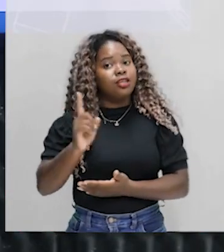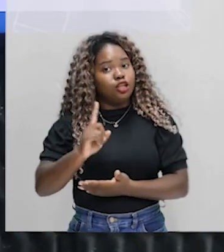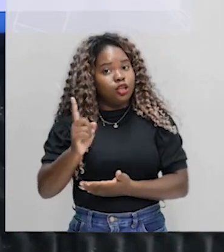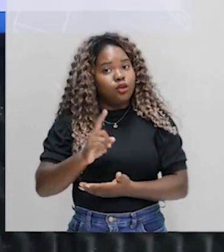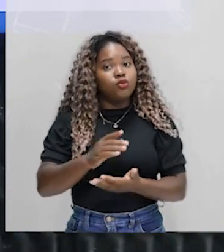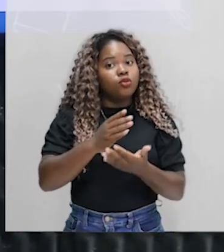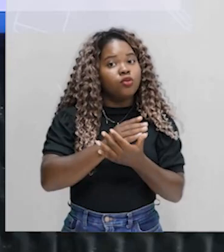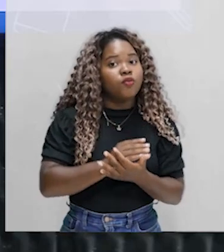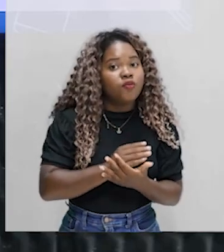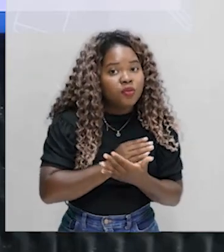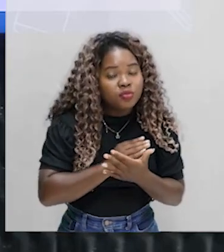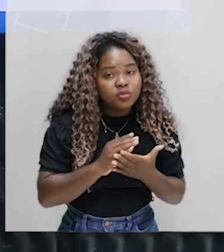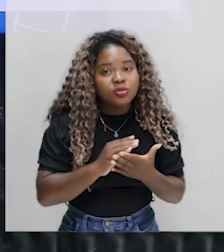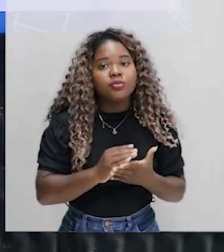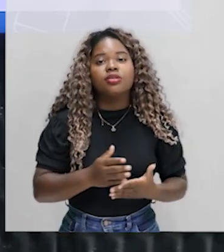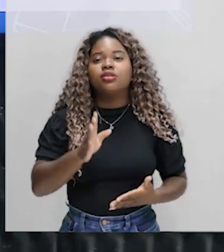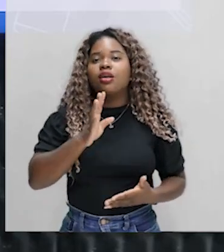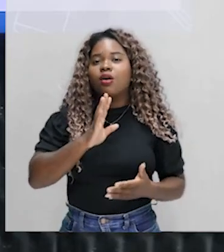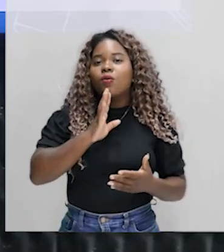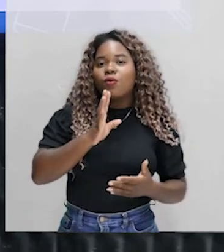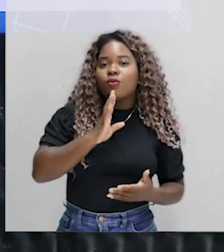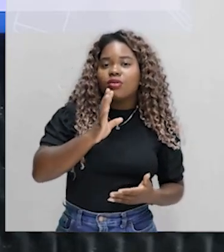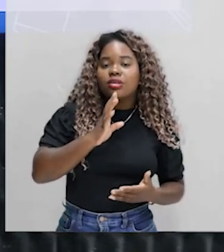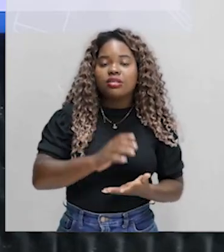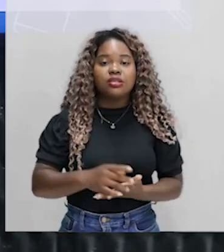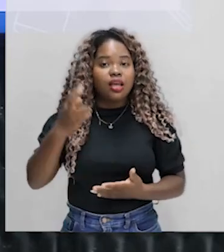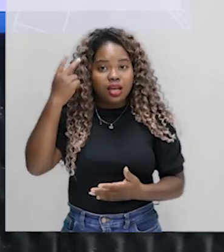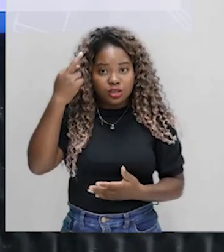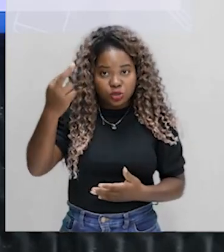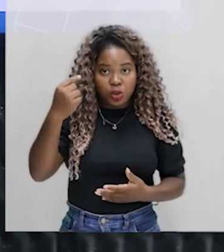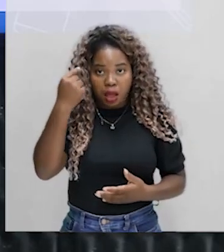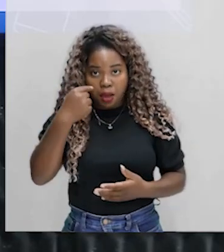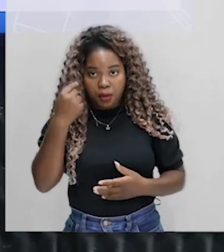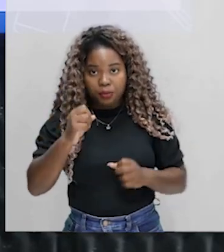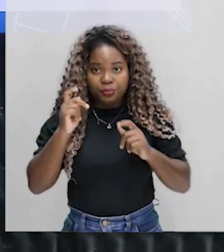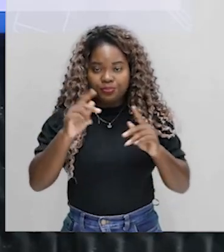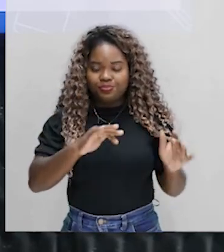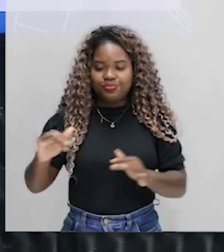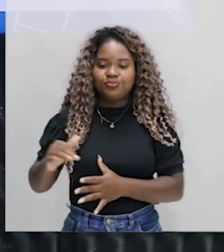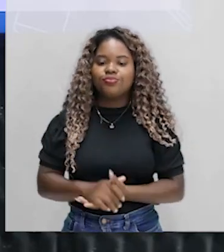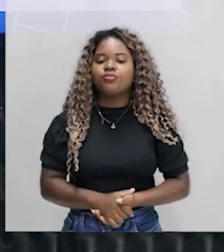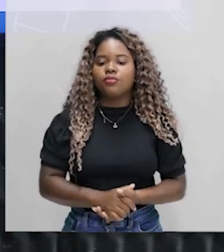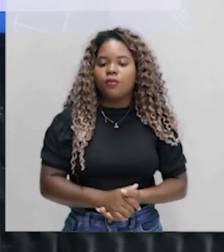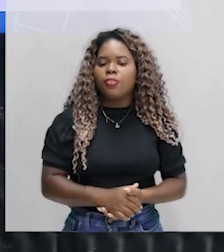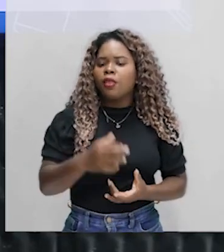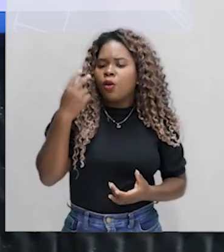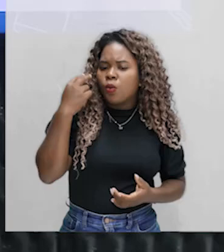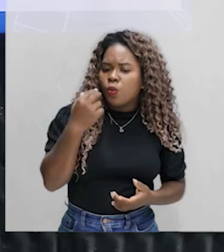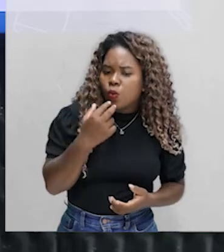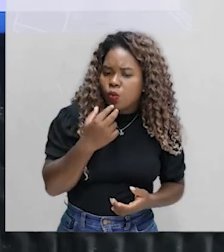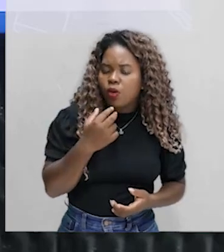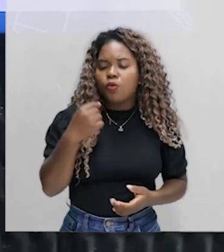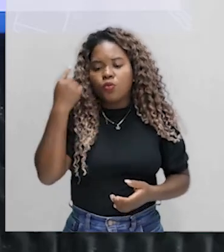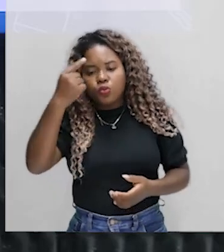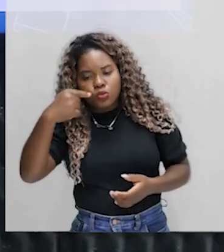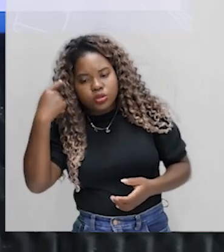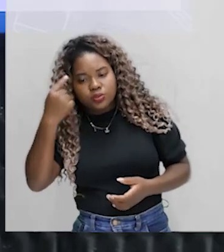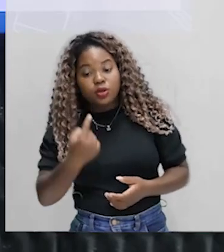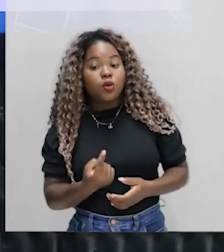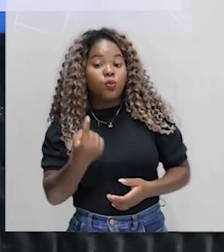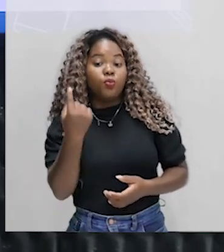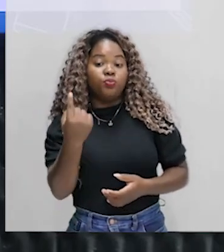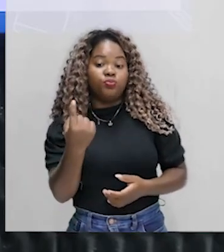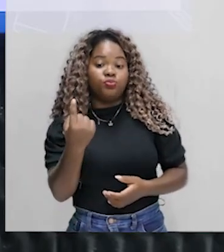pouquinho mais sobre a história do espanhol. O espanhol é um dos idiomas mais falados do